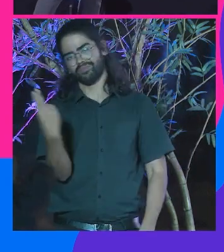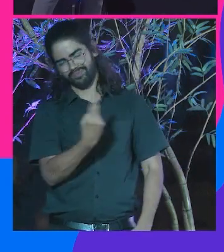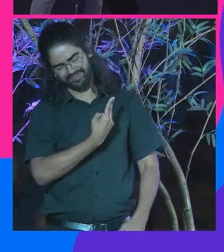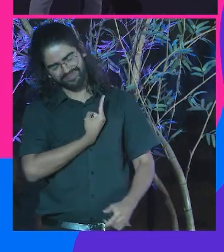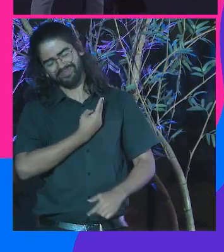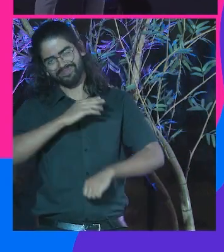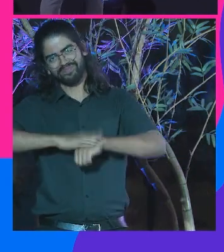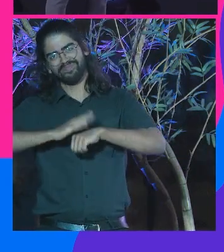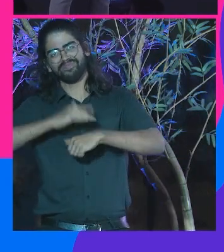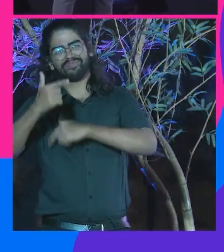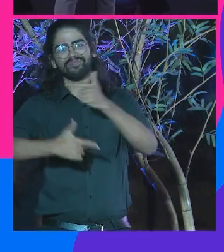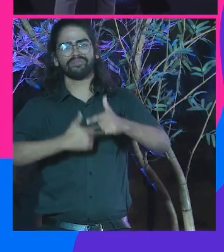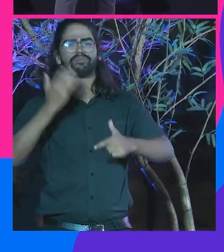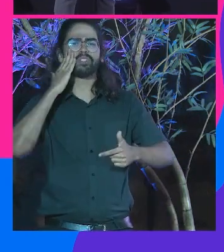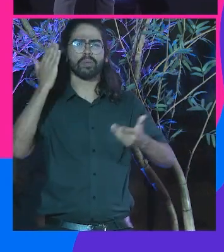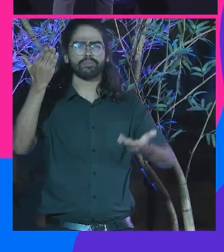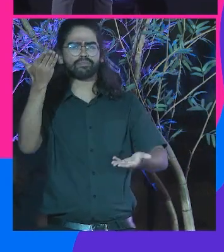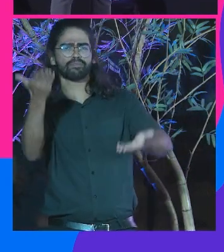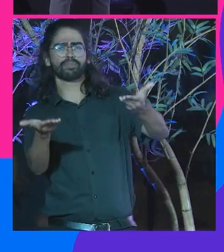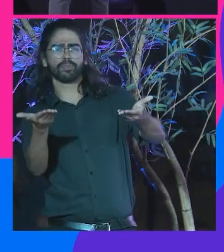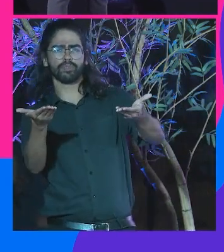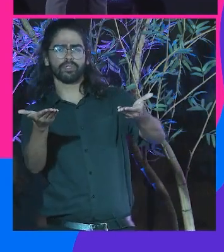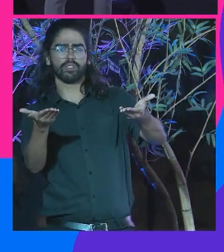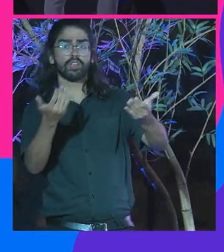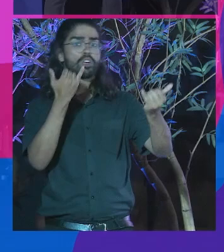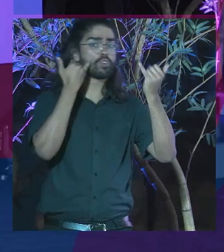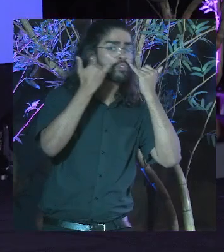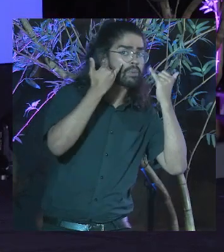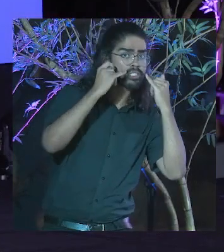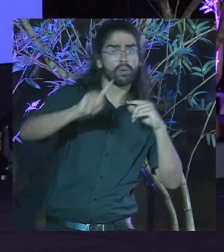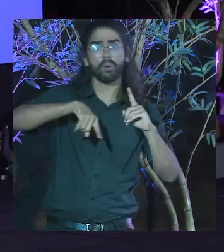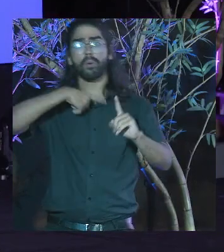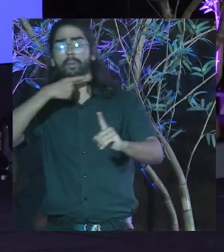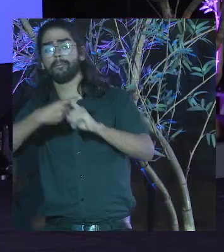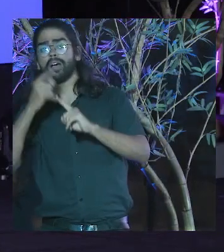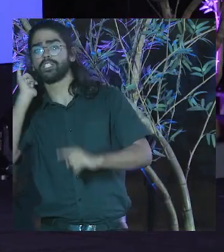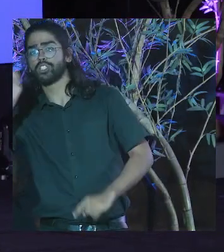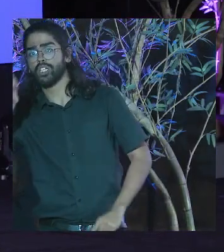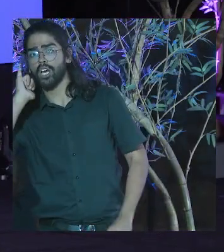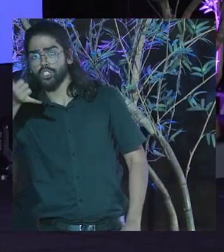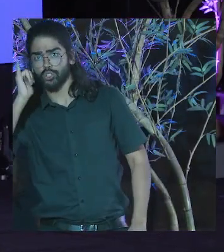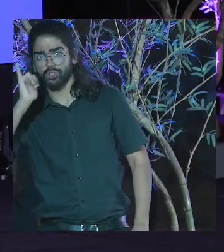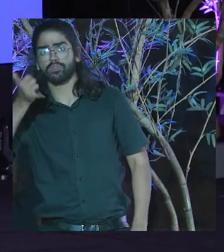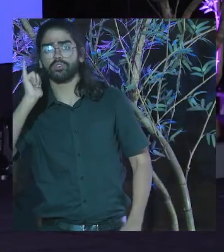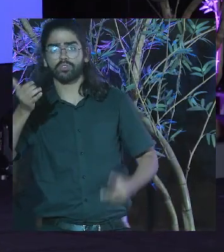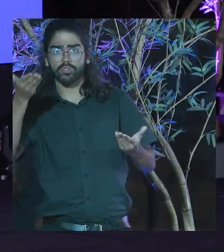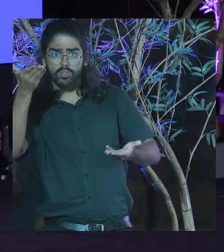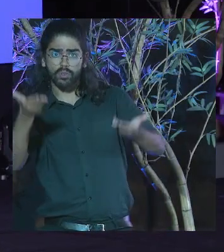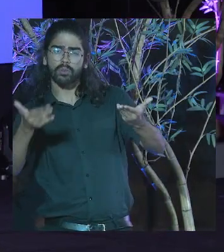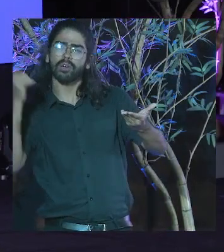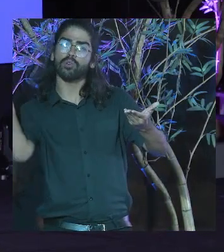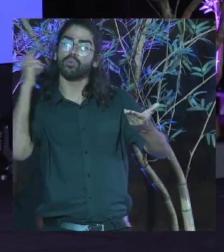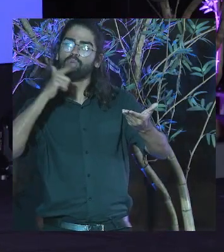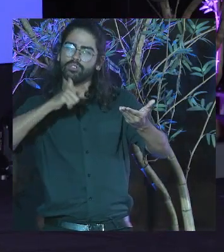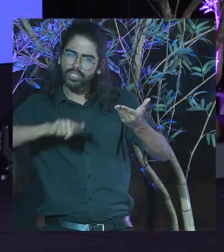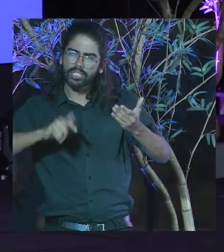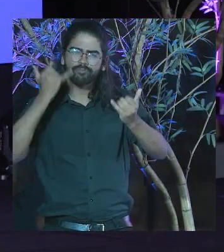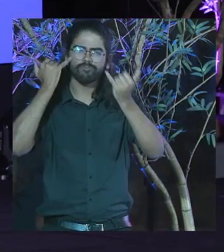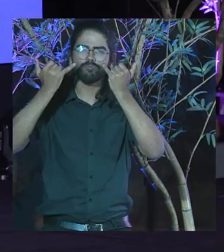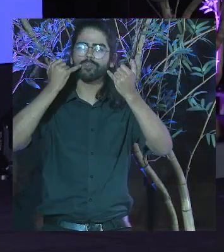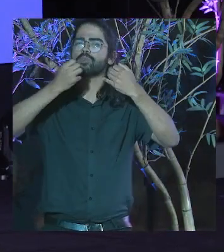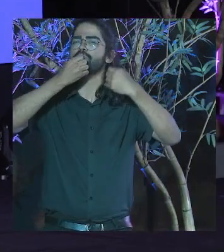como sociedade, a ter um equilíbrio. No equilíbrio, eu vou trabalhar com dados e narrativas para ter informações